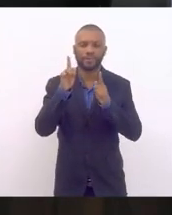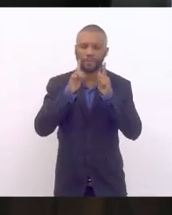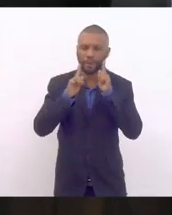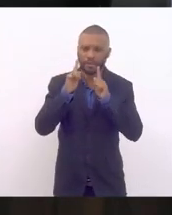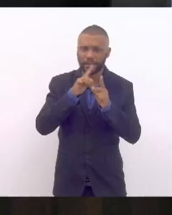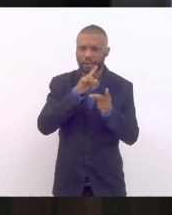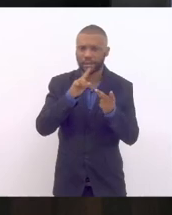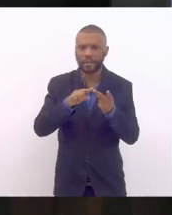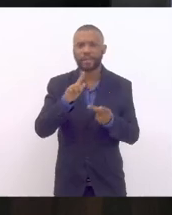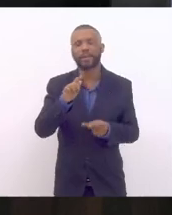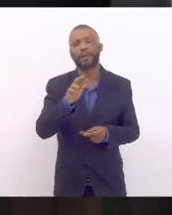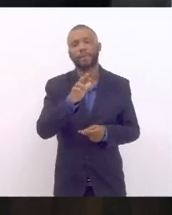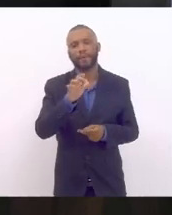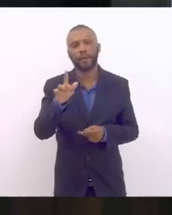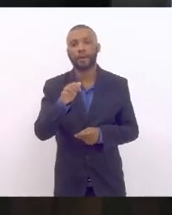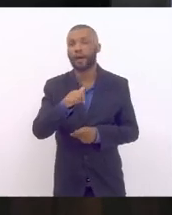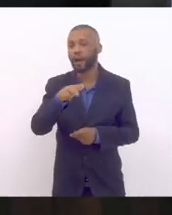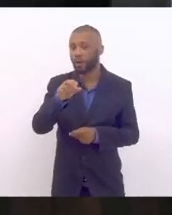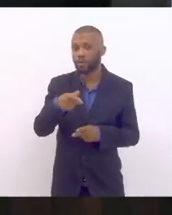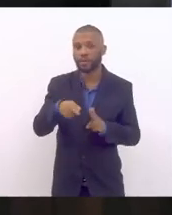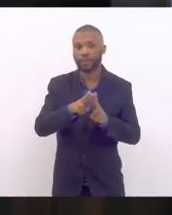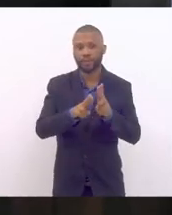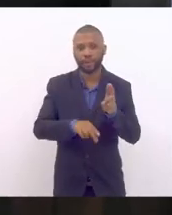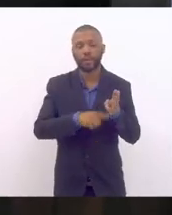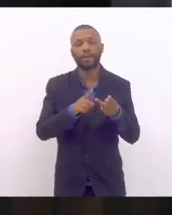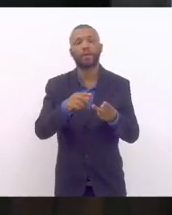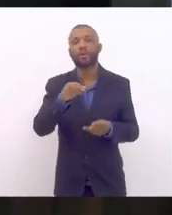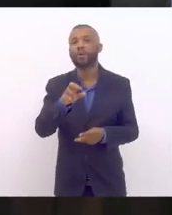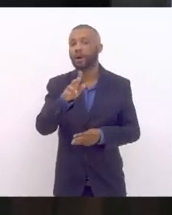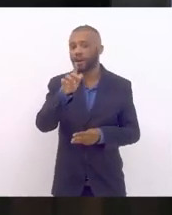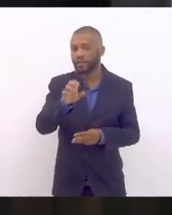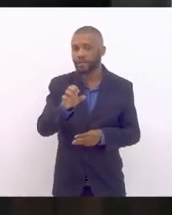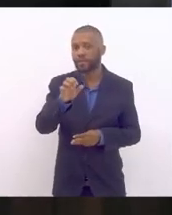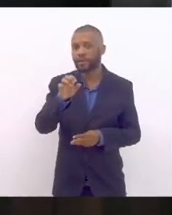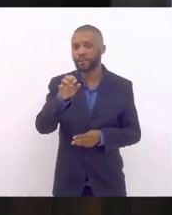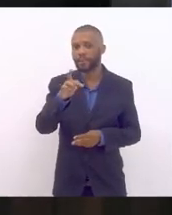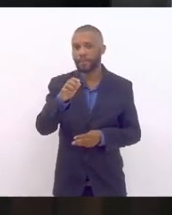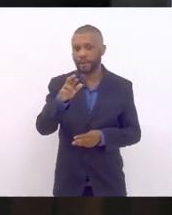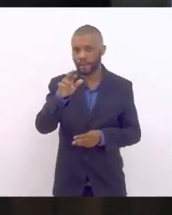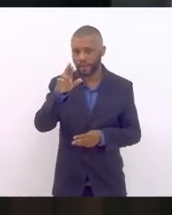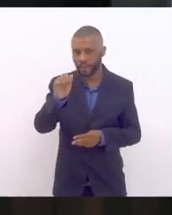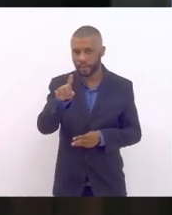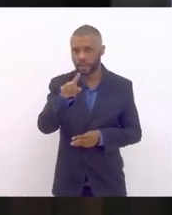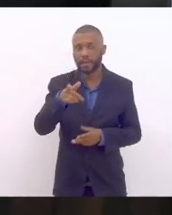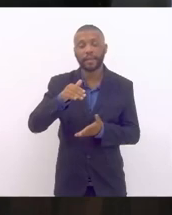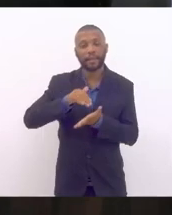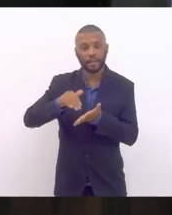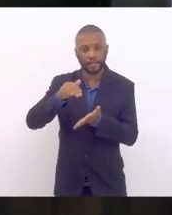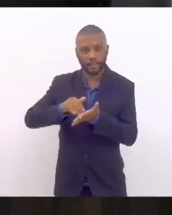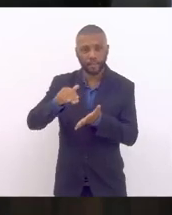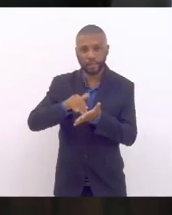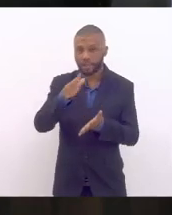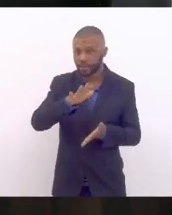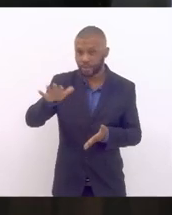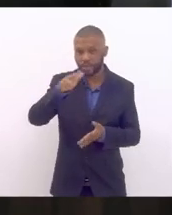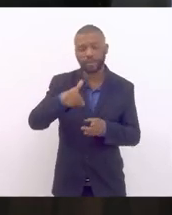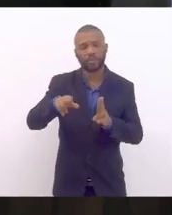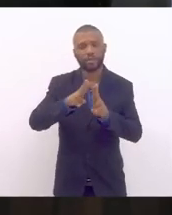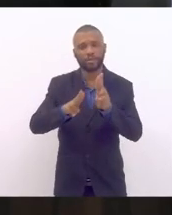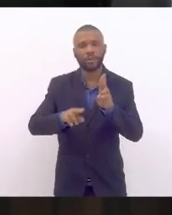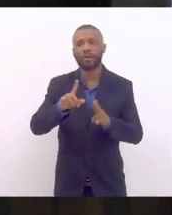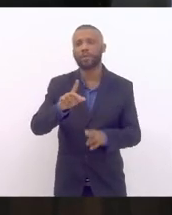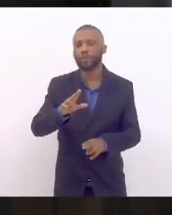Gabriel Lima Lacerda aluno da UFRJ Jorge Pereira da Gama pela internet Geral do orçamento da UFRJ